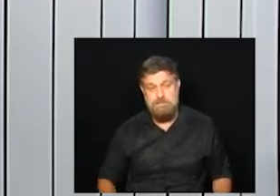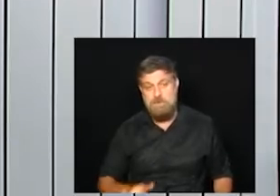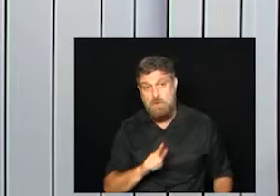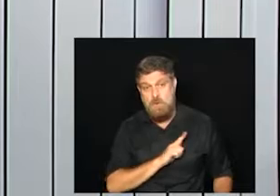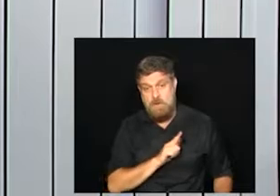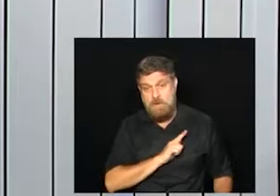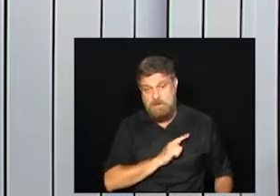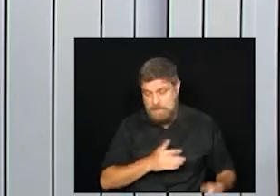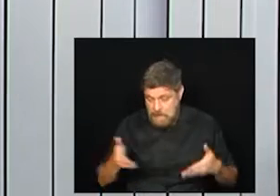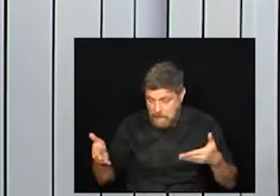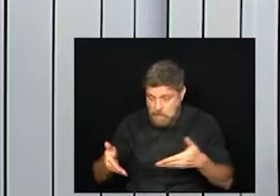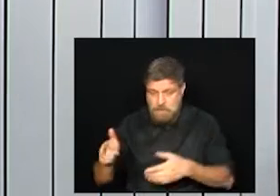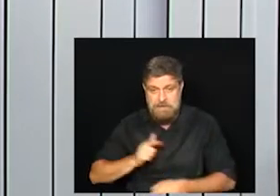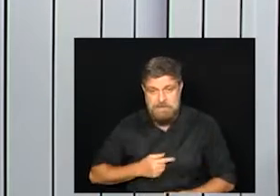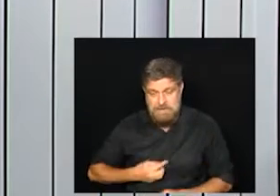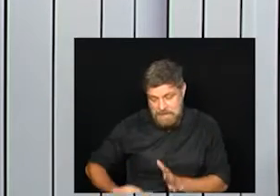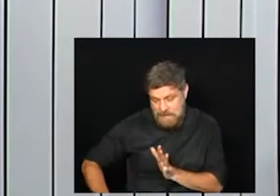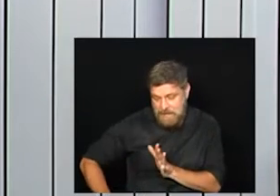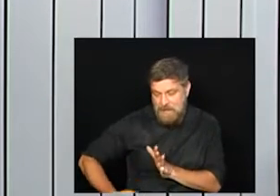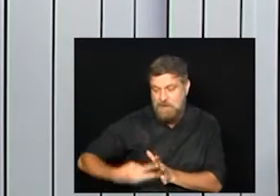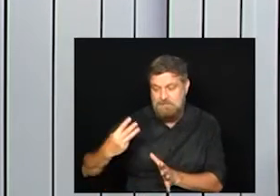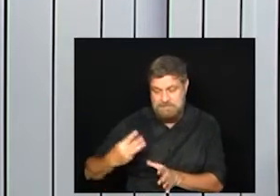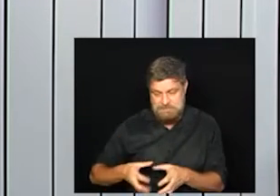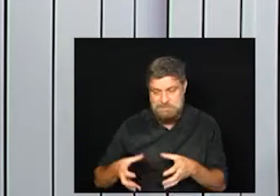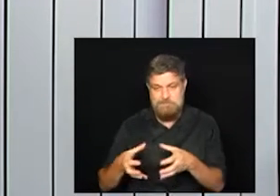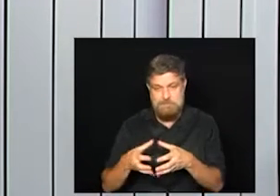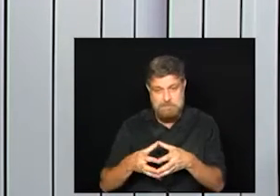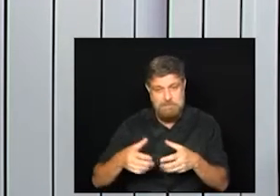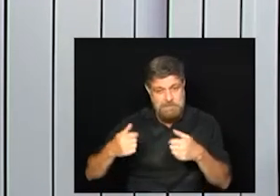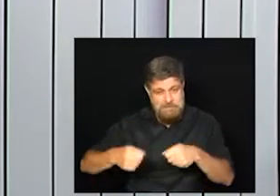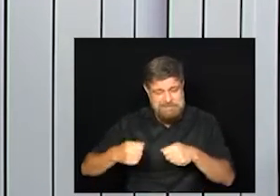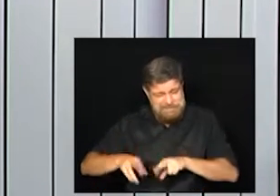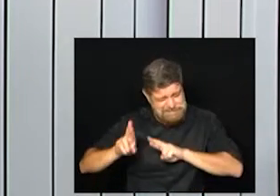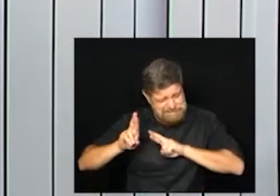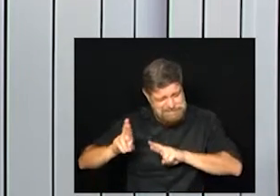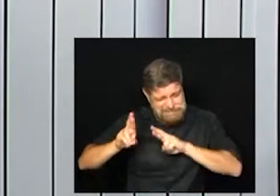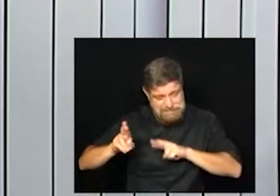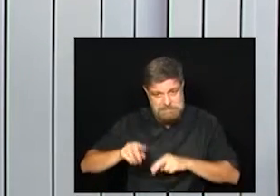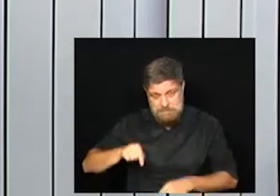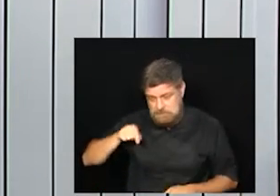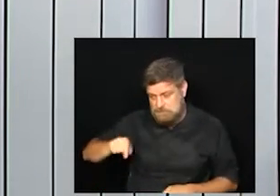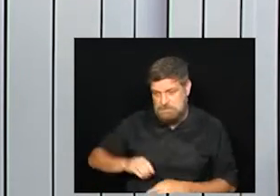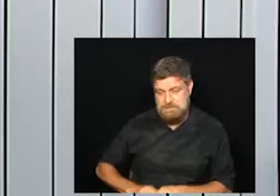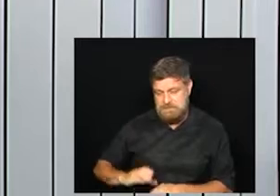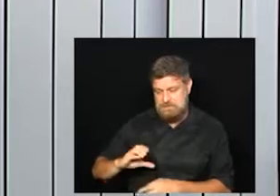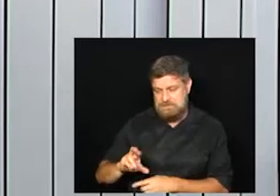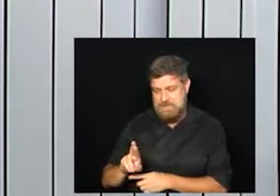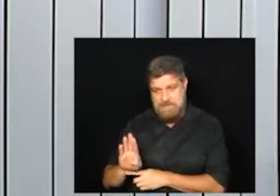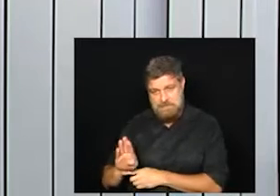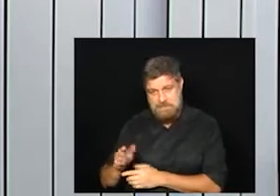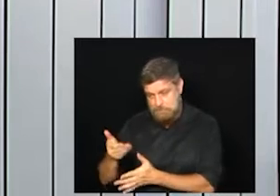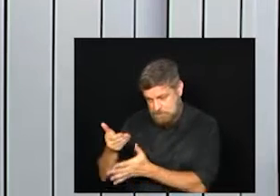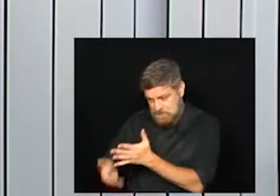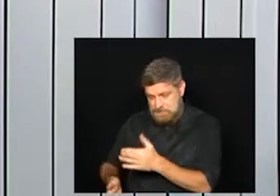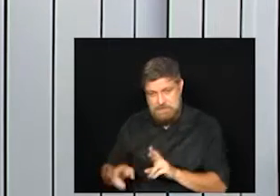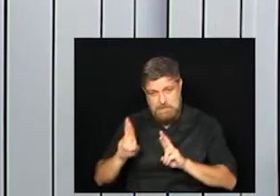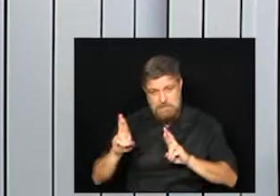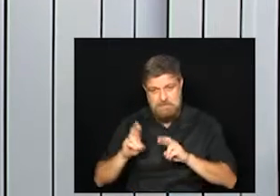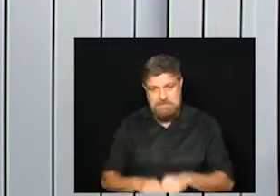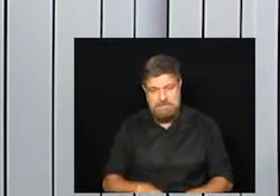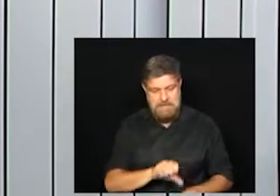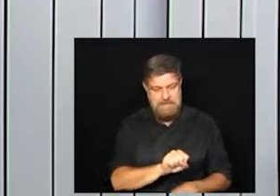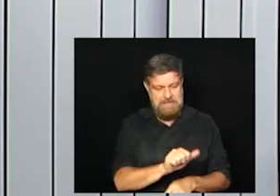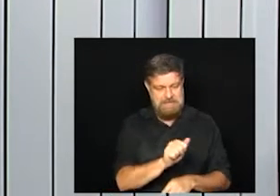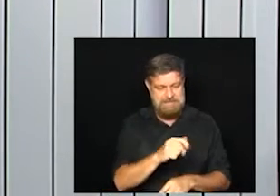Guarani, neste momento, terceiro colocado, precisa torcer contra o CRB e também contra o Sampaio